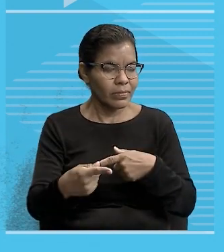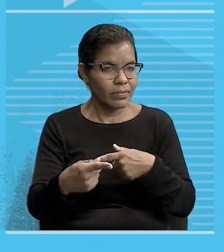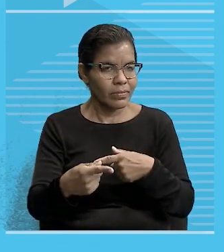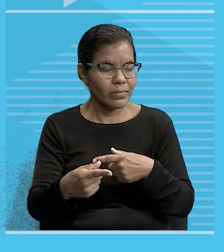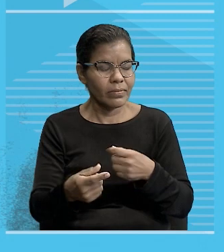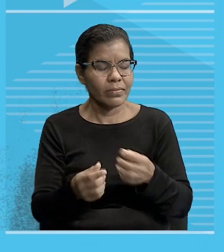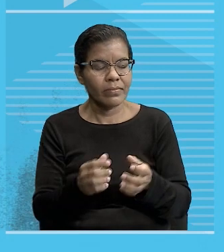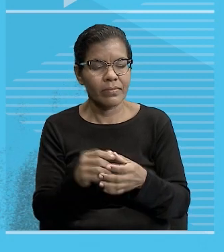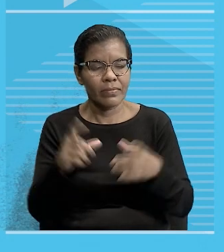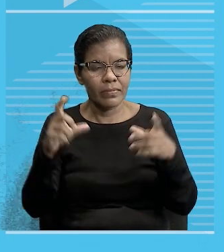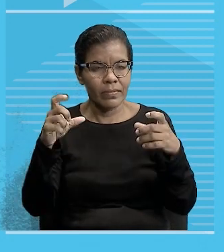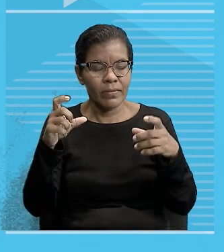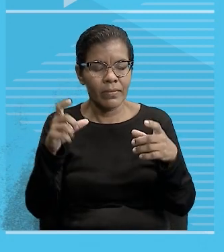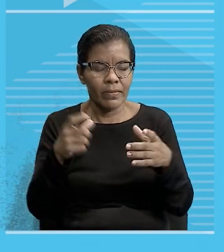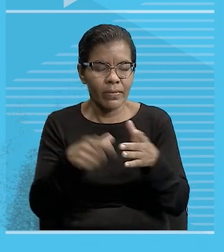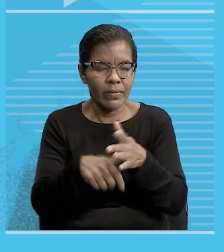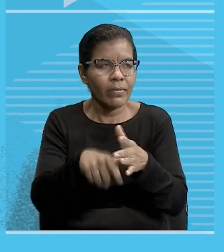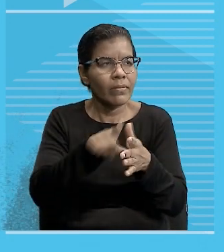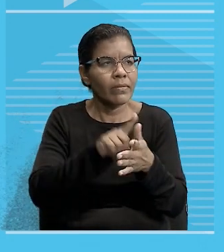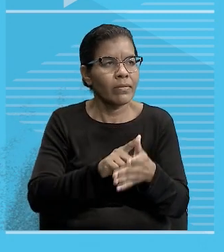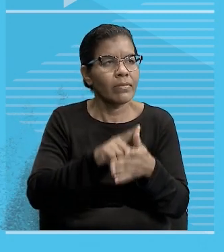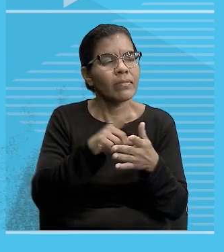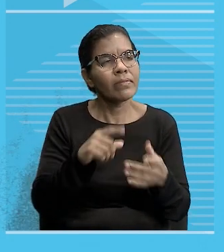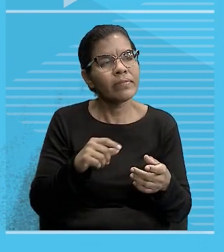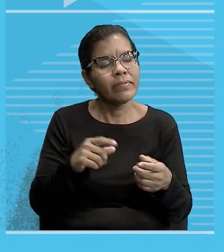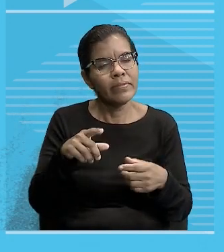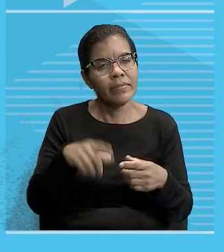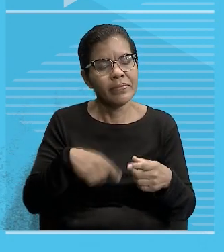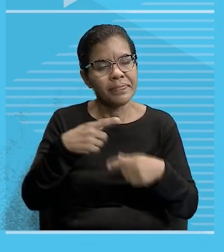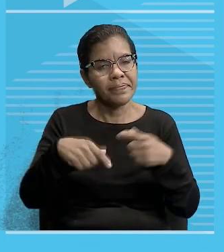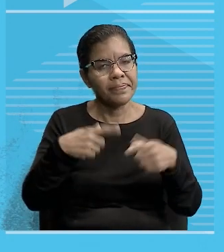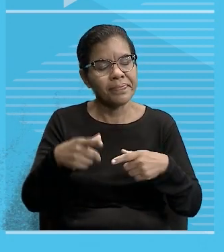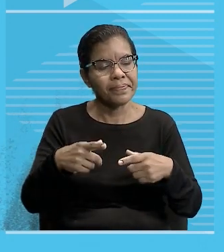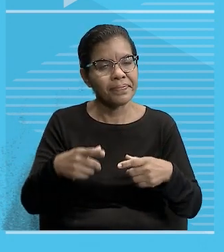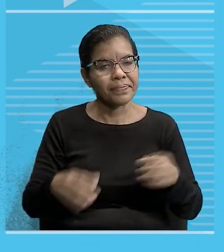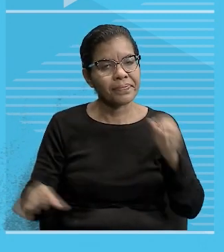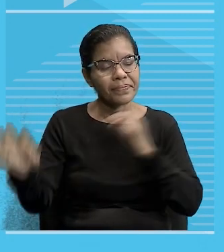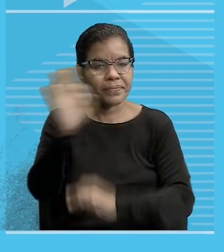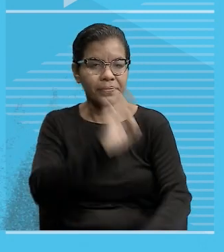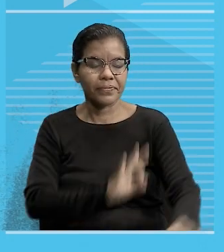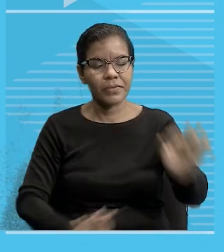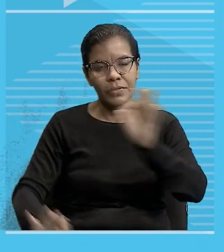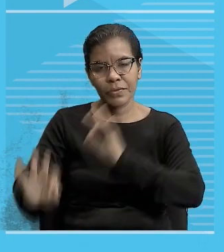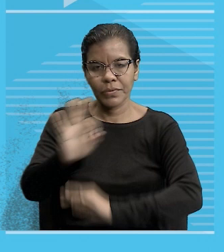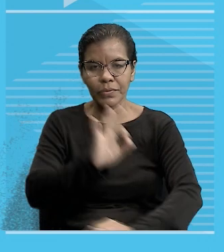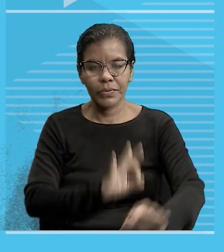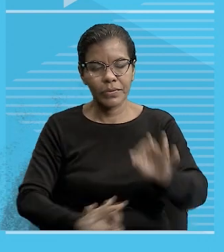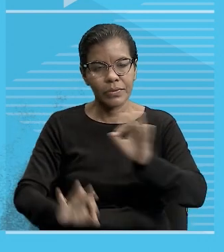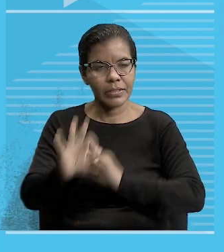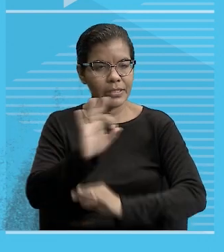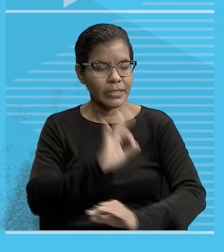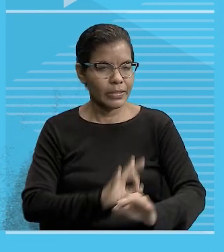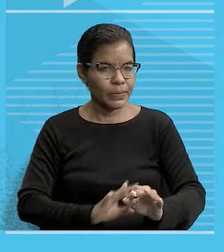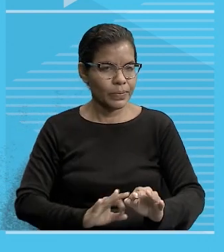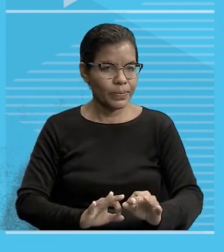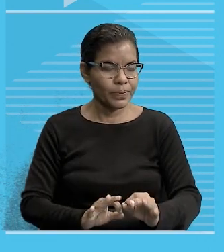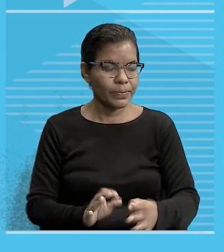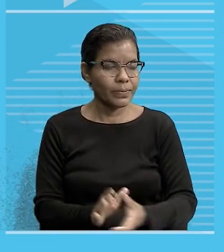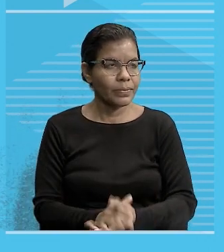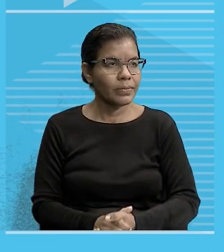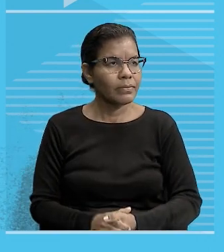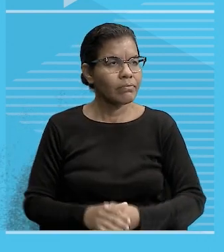a foto como era antes que era desorganizado e depois a foto da organização